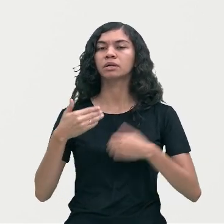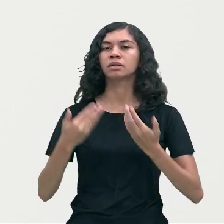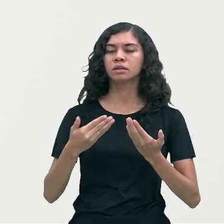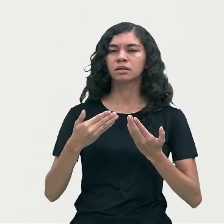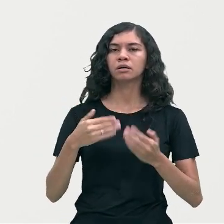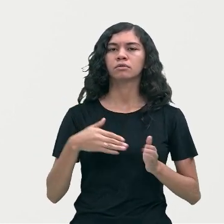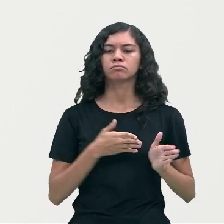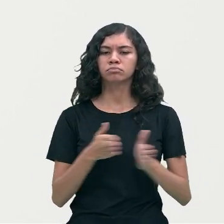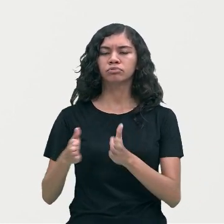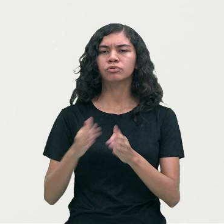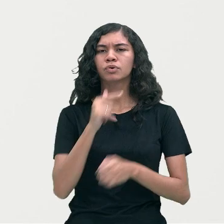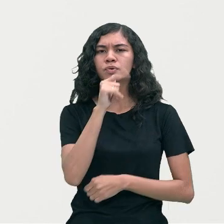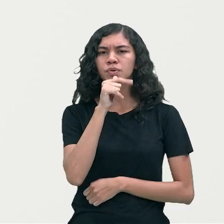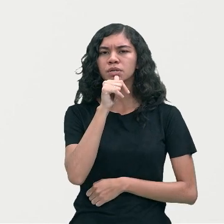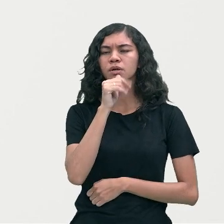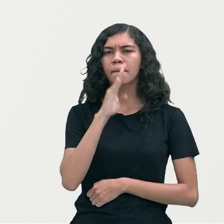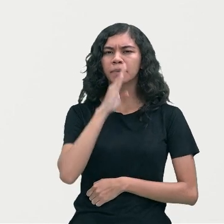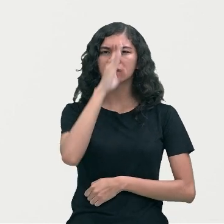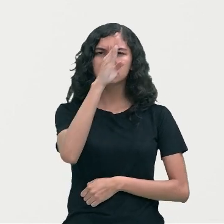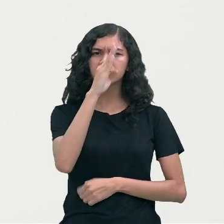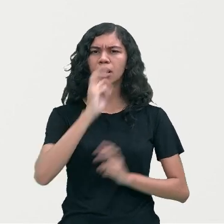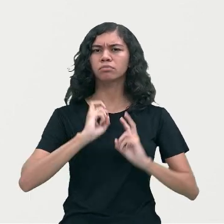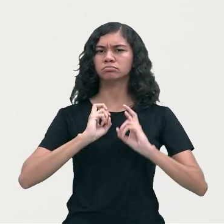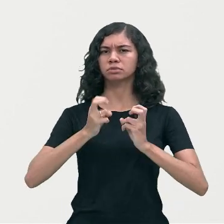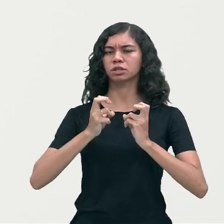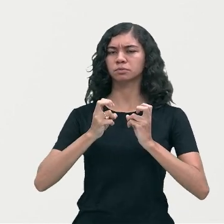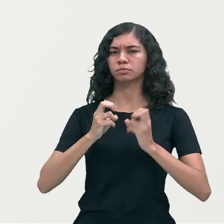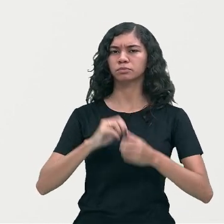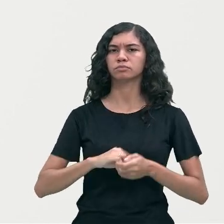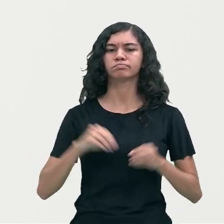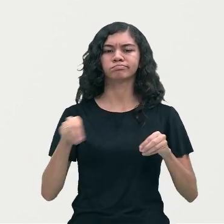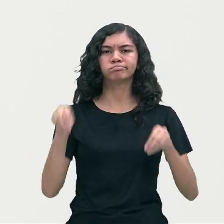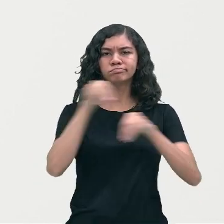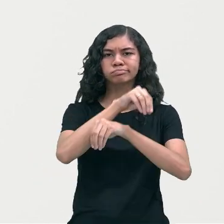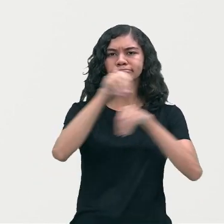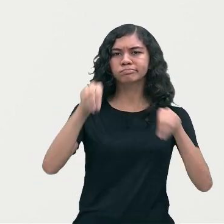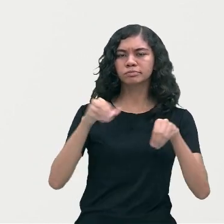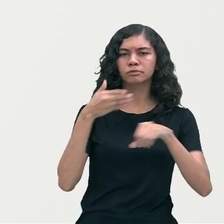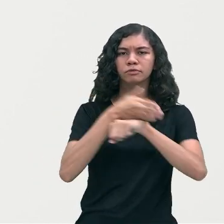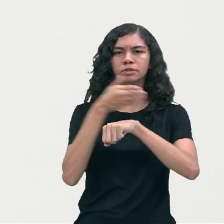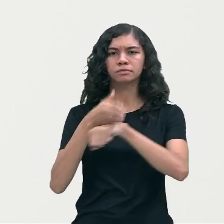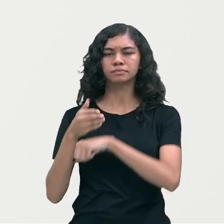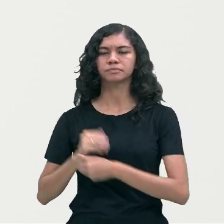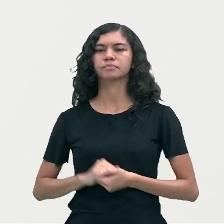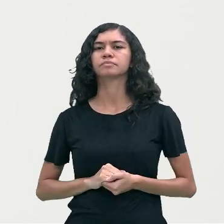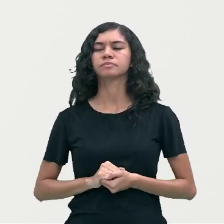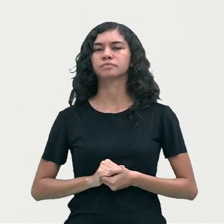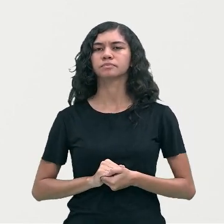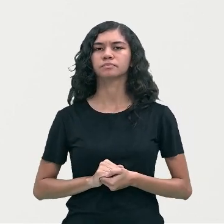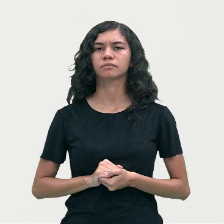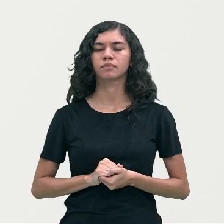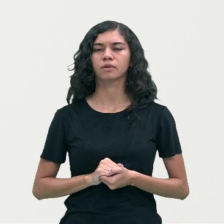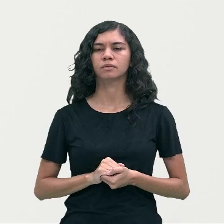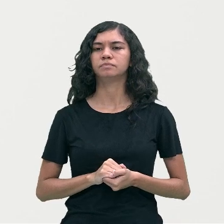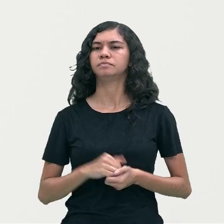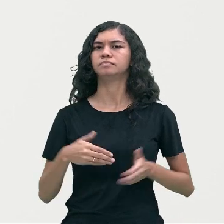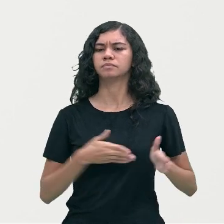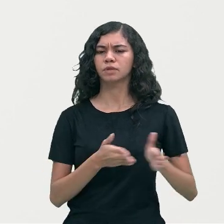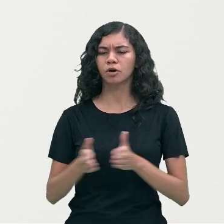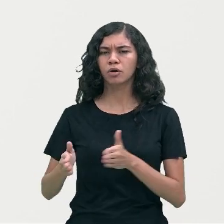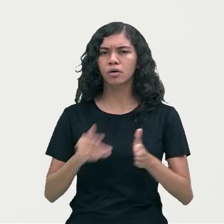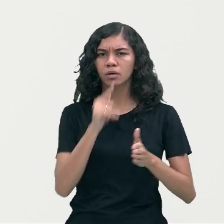principal meio de se transportar de um local para o outro. Parte da nossa bacia hidrográfica